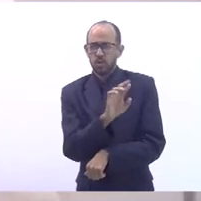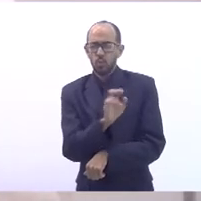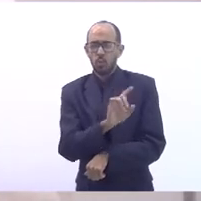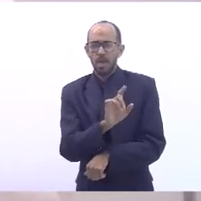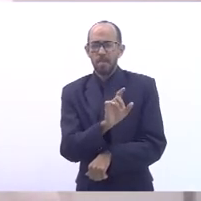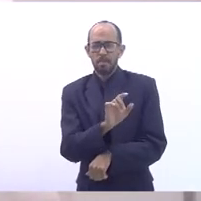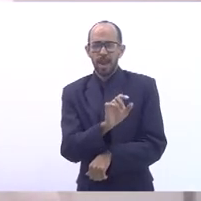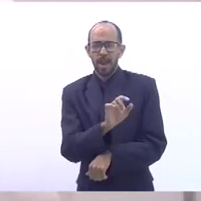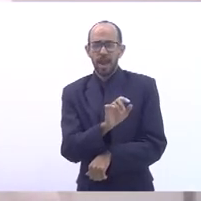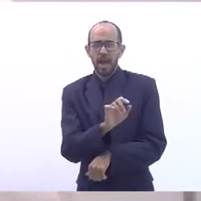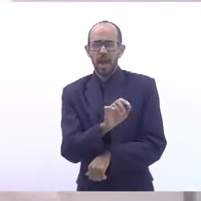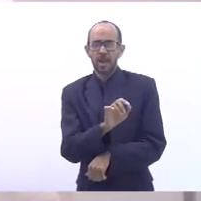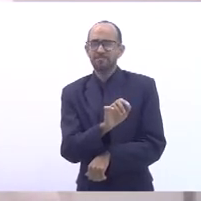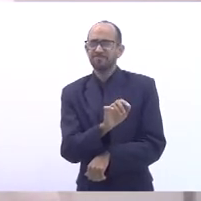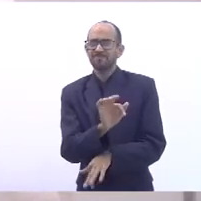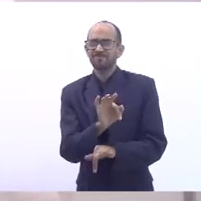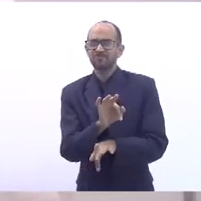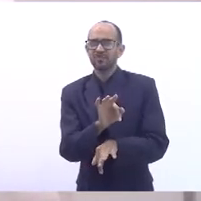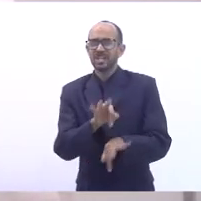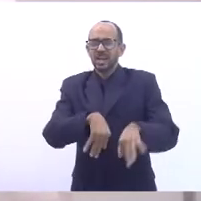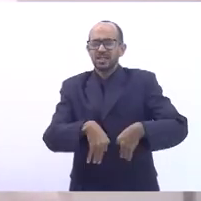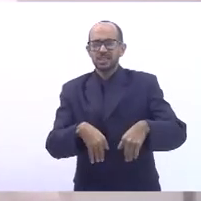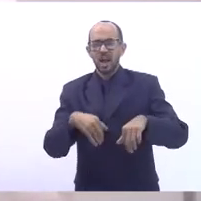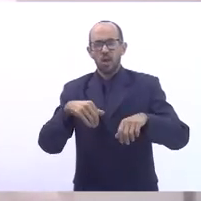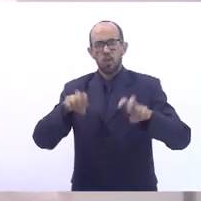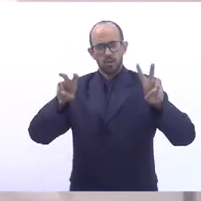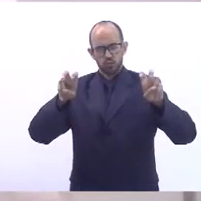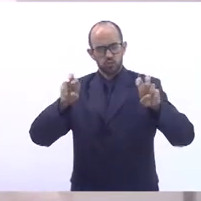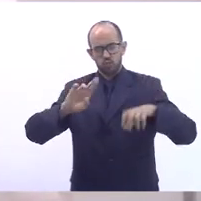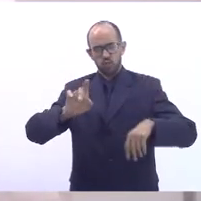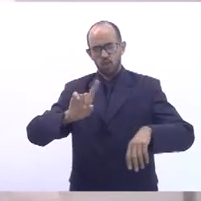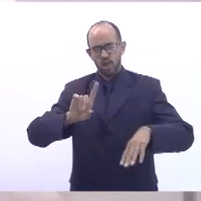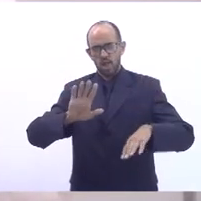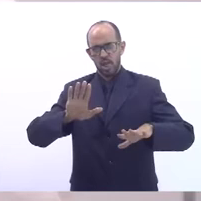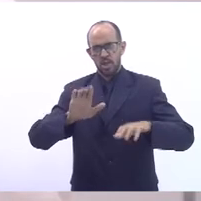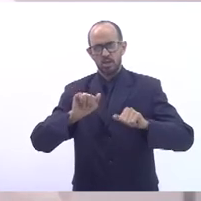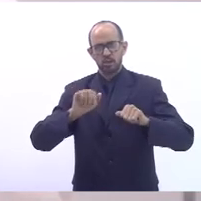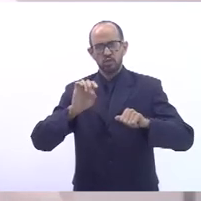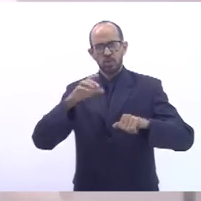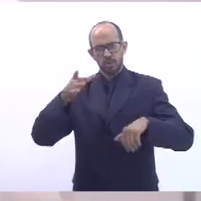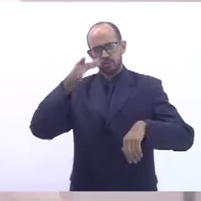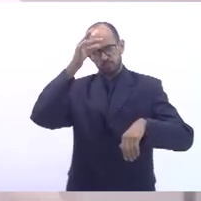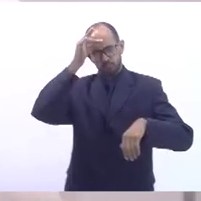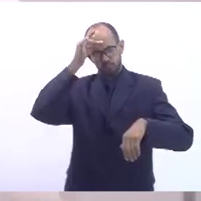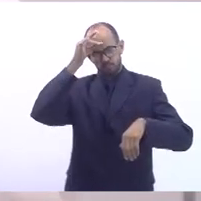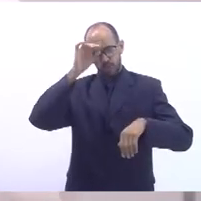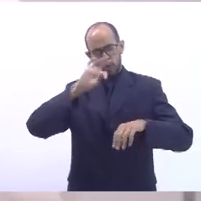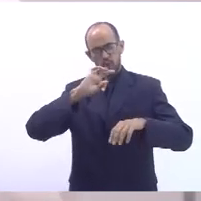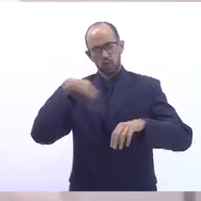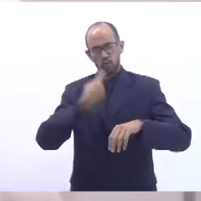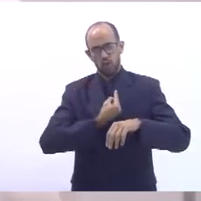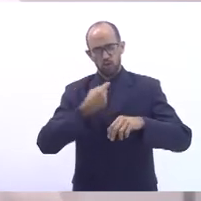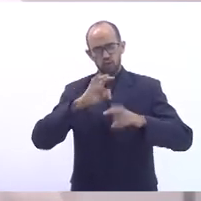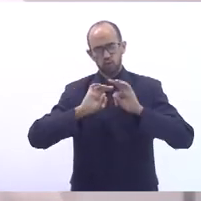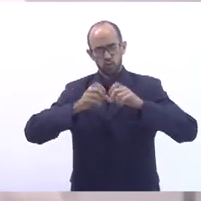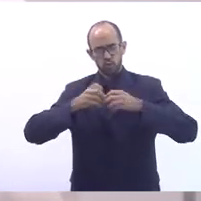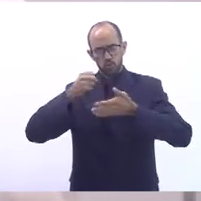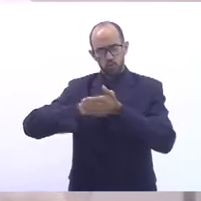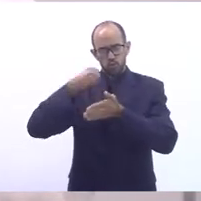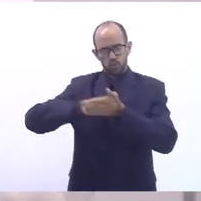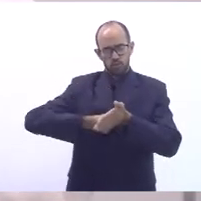nada mas só para ficar na cabeça aqui da gente que é o seguinte nós todos os militantes dessa causa